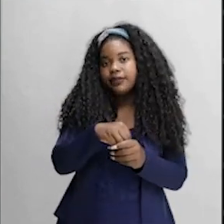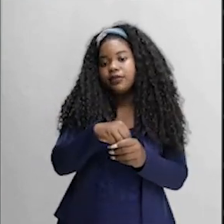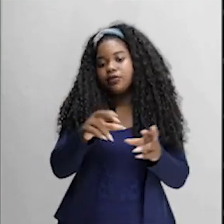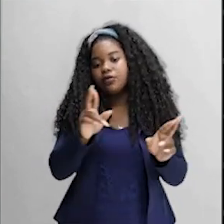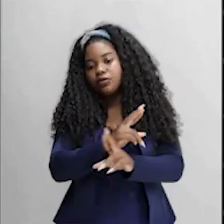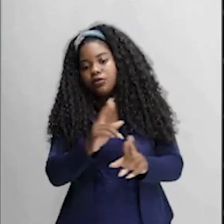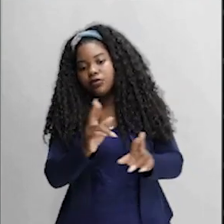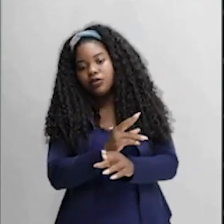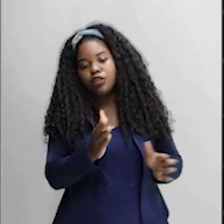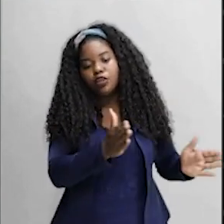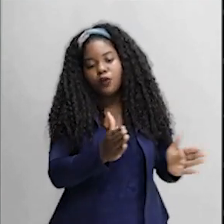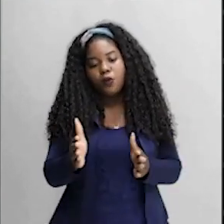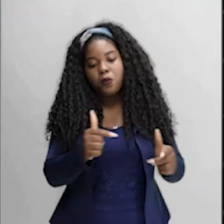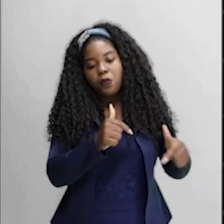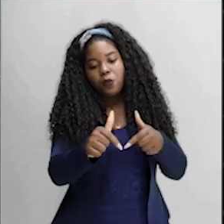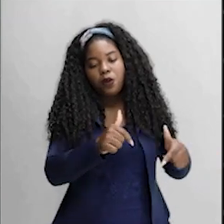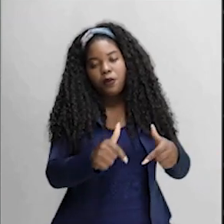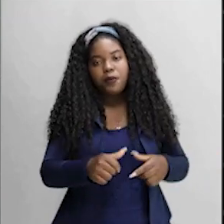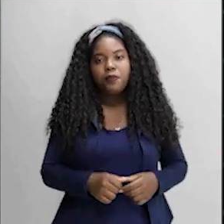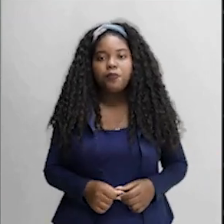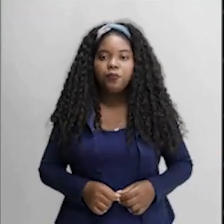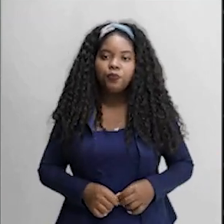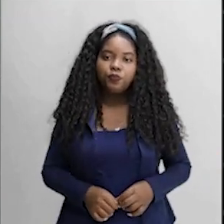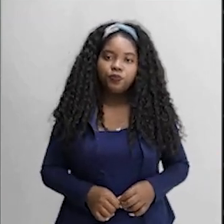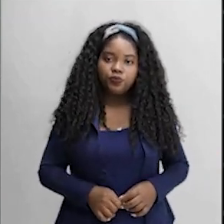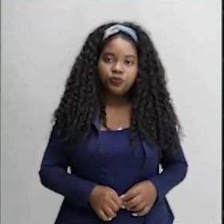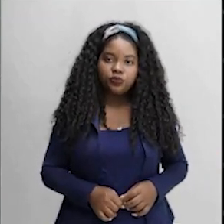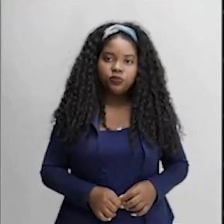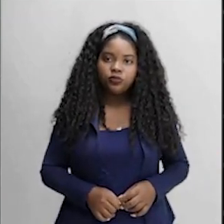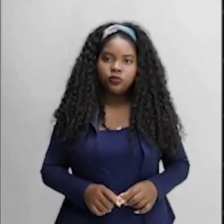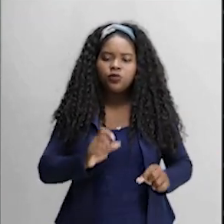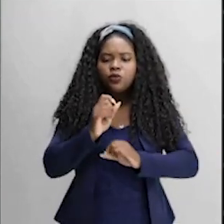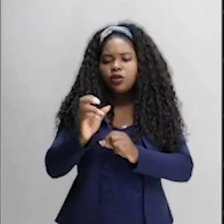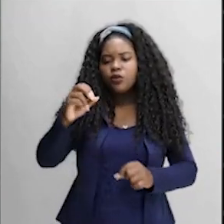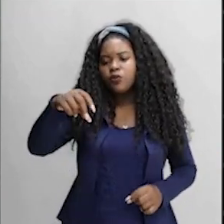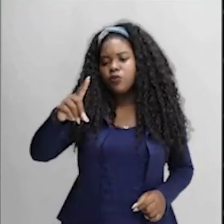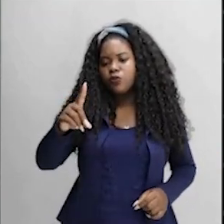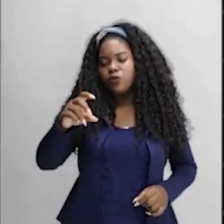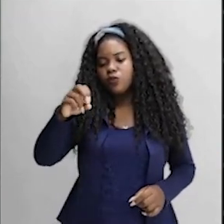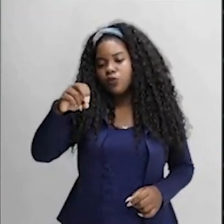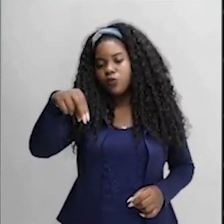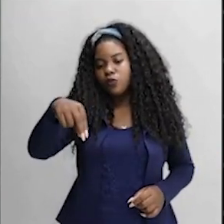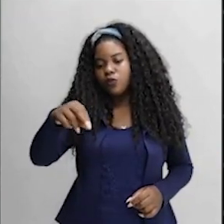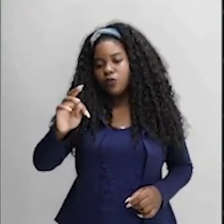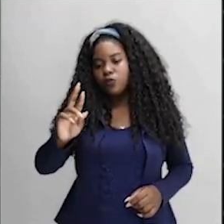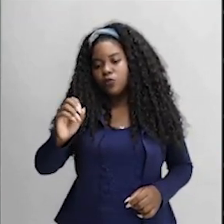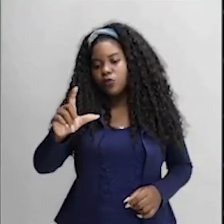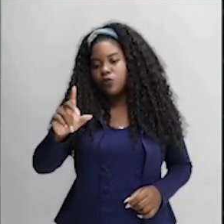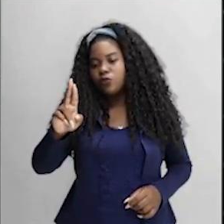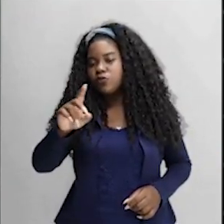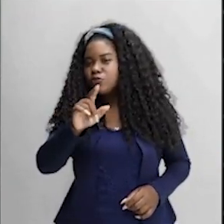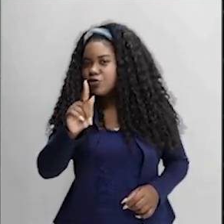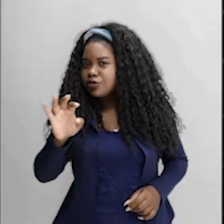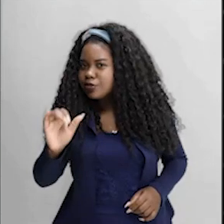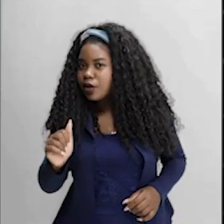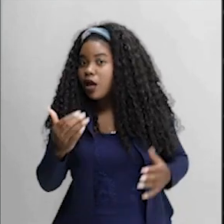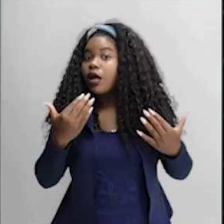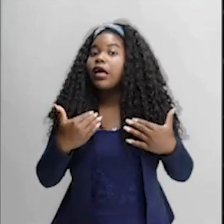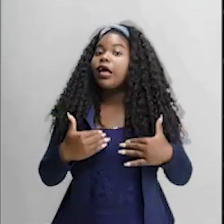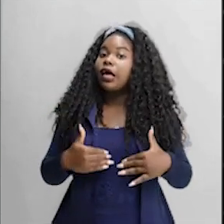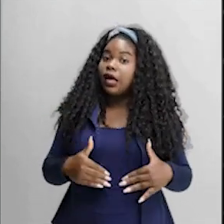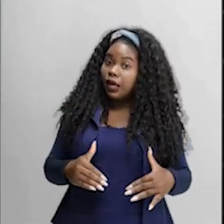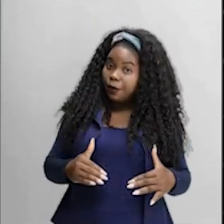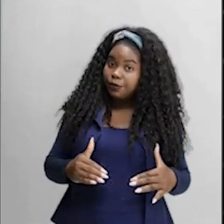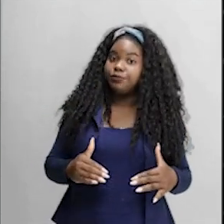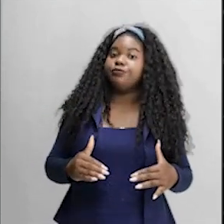deste processo aqui, que é o trabalho. Aí, pessoal, o que é ontologia? Assim, eu tomei... Calma, nós temos aqui este